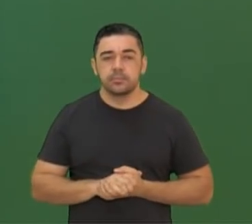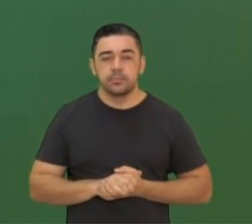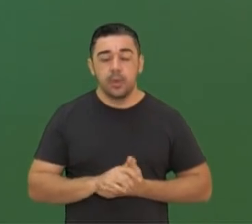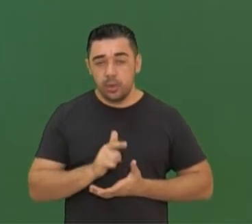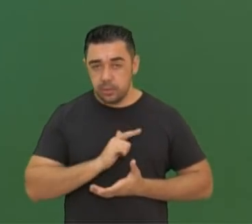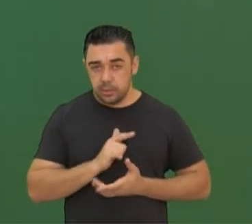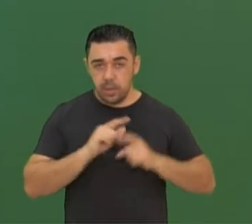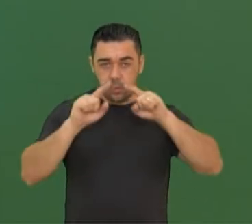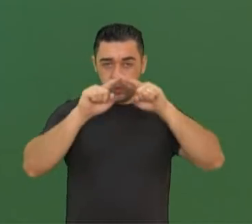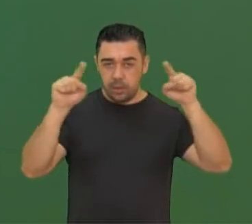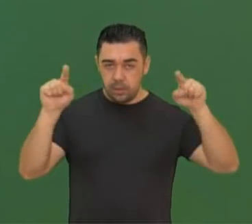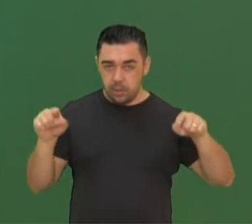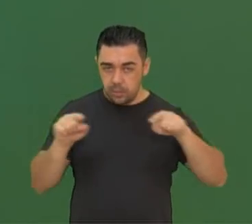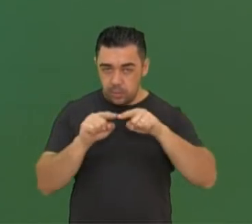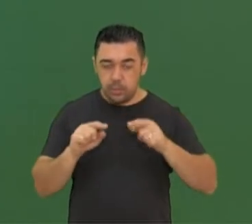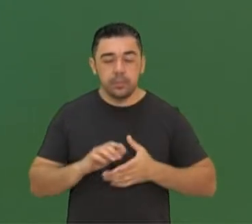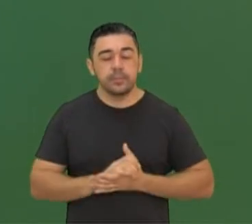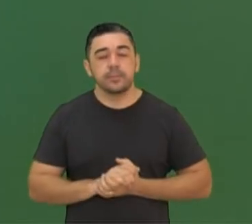Eu tenho um retângulo